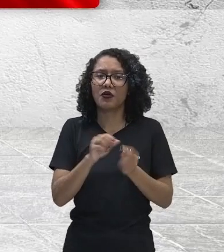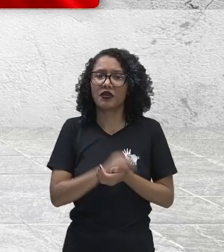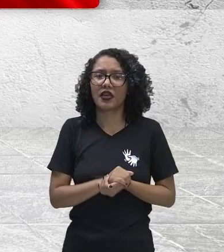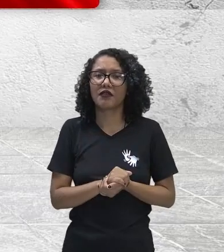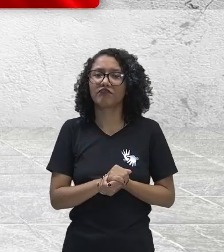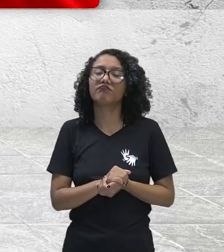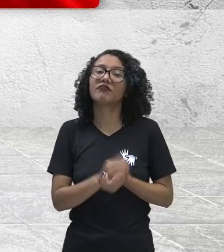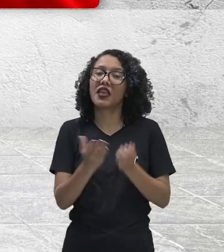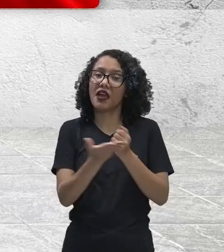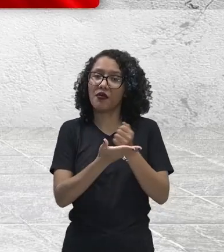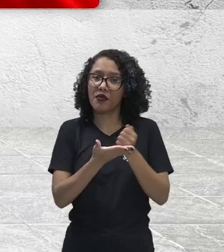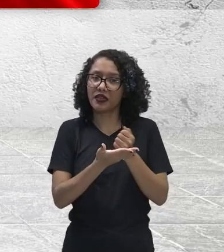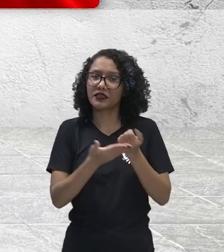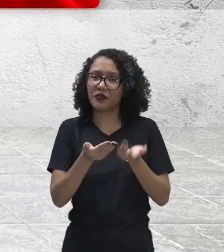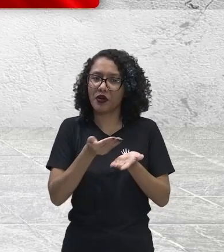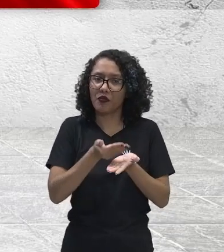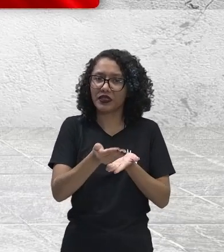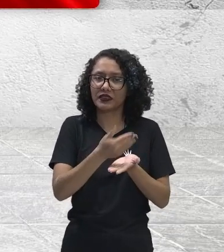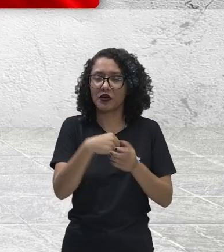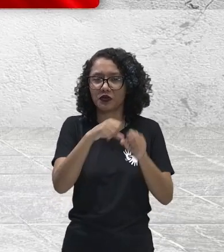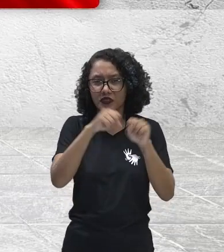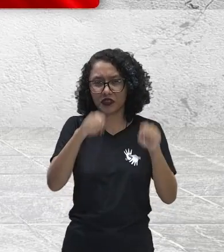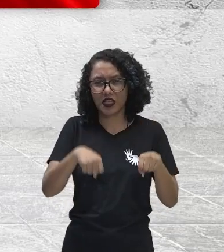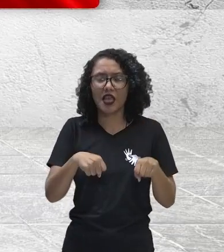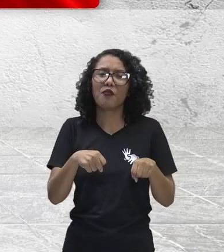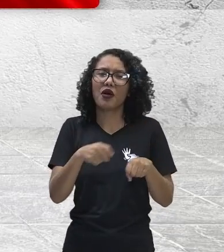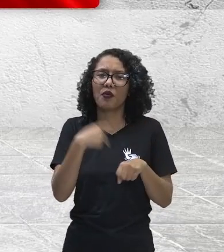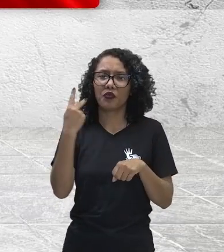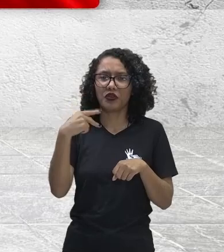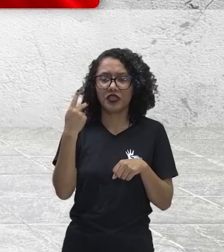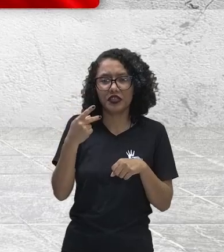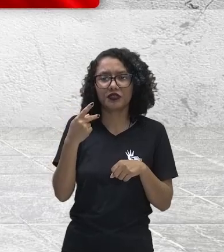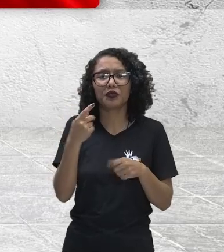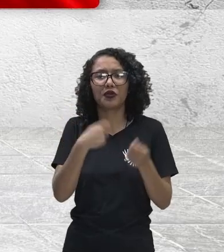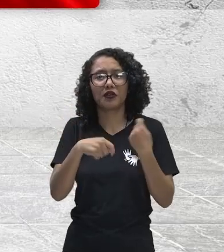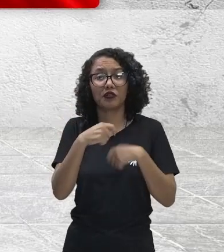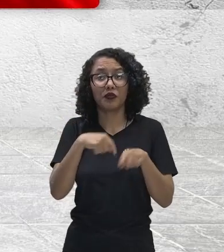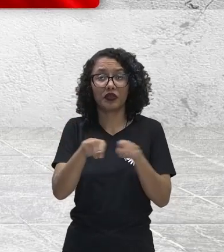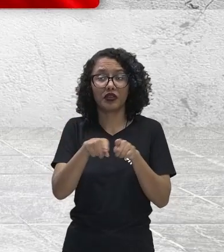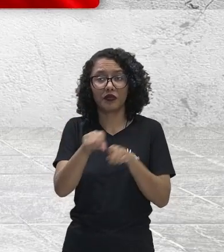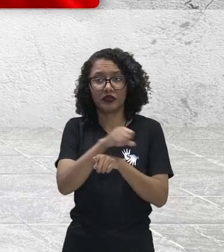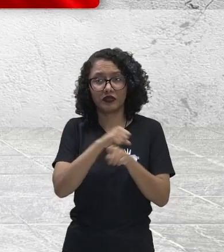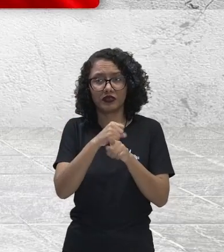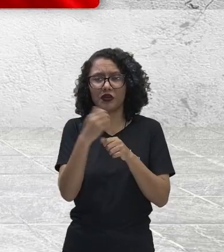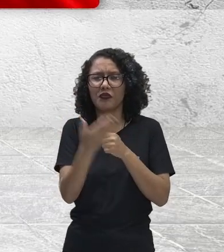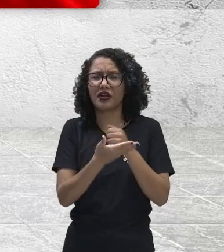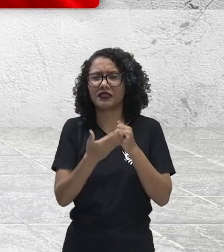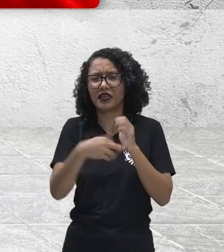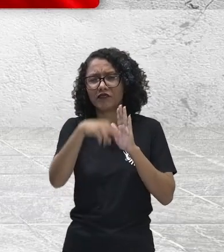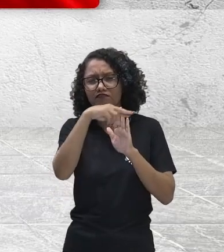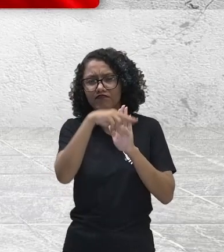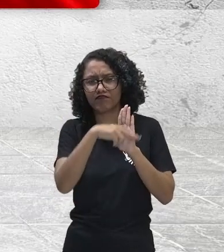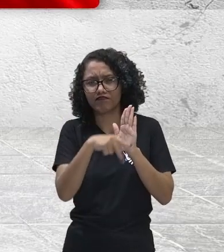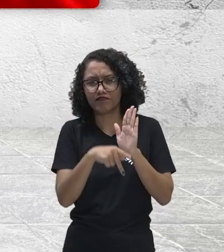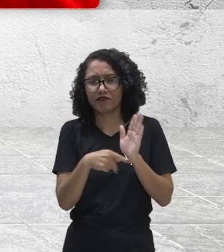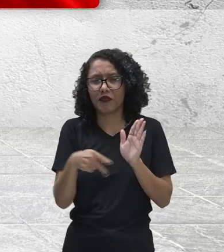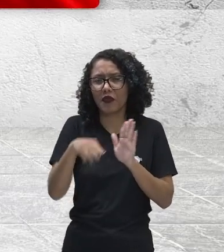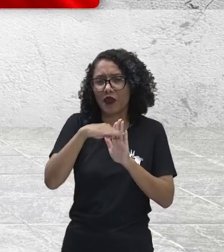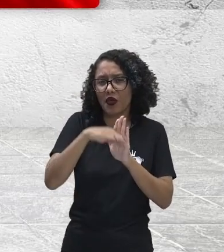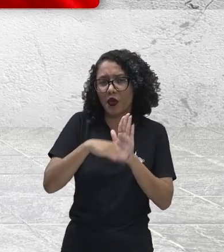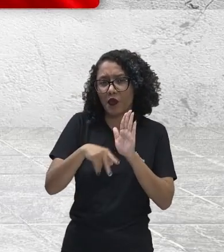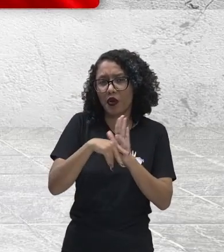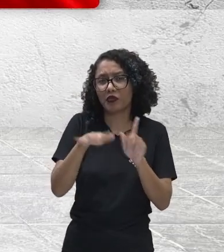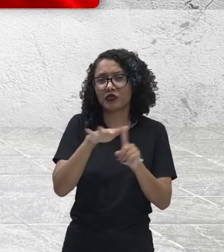um sistema político, econômico e social baseado nos princípios do socialismo.